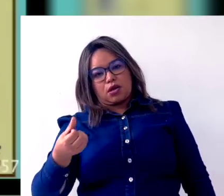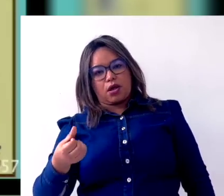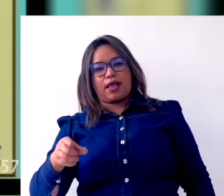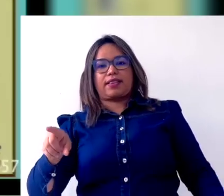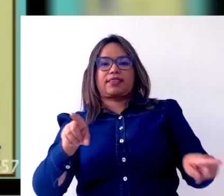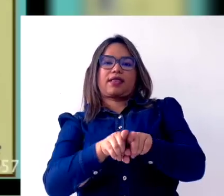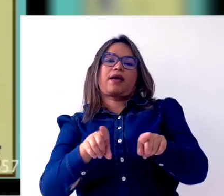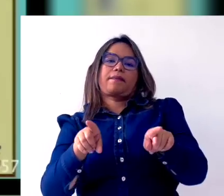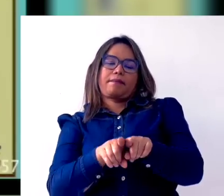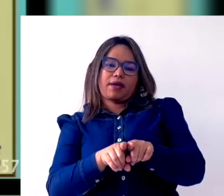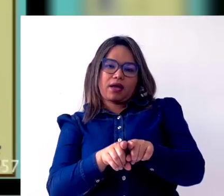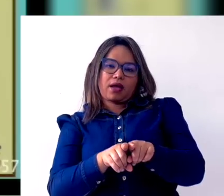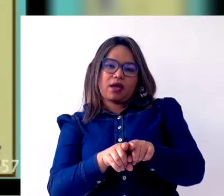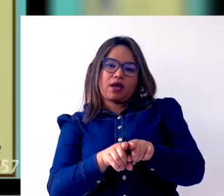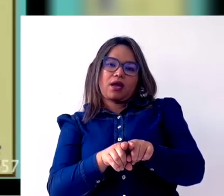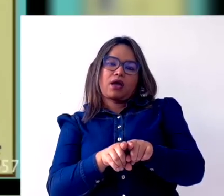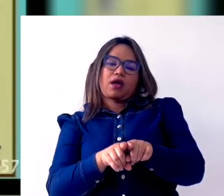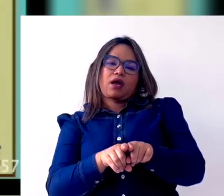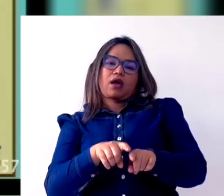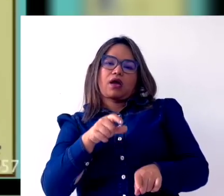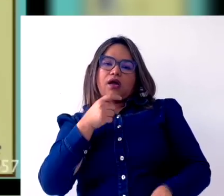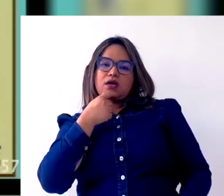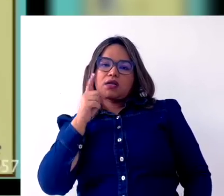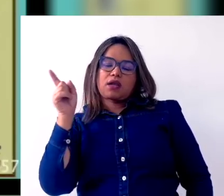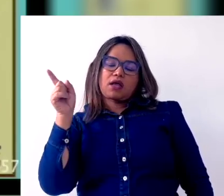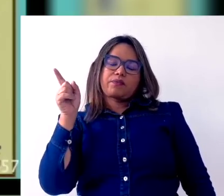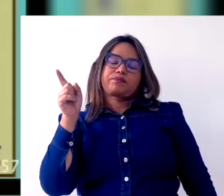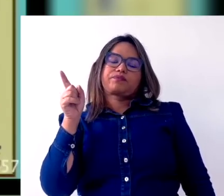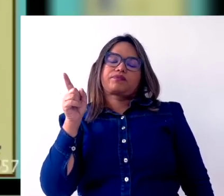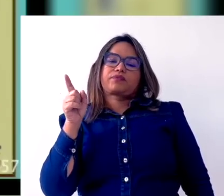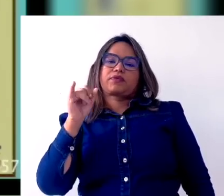com a igreja italiana, Italica Ecclesia,